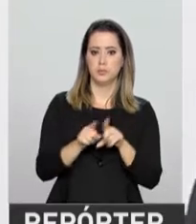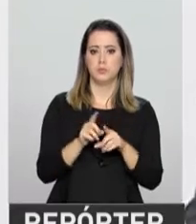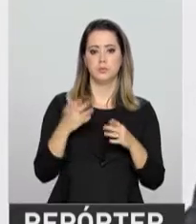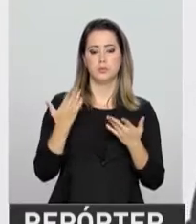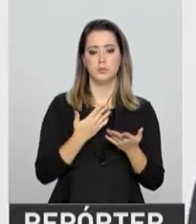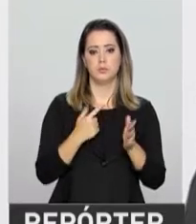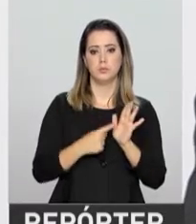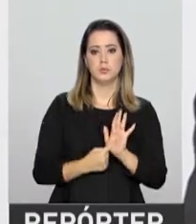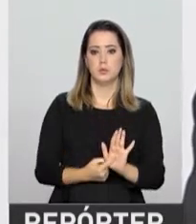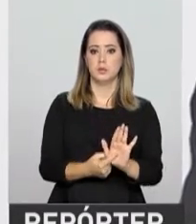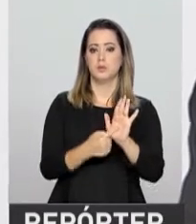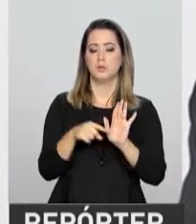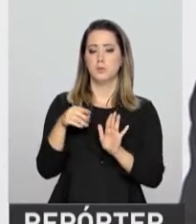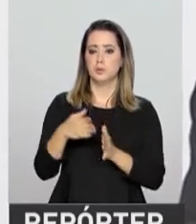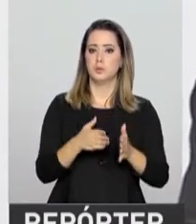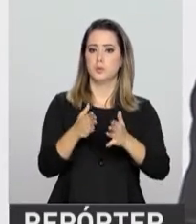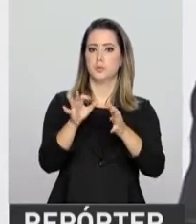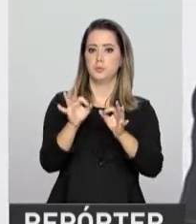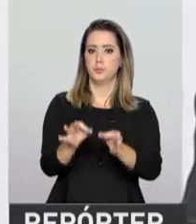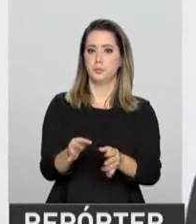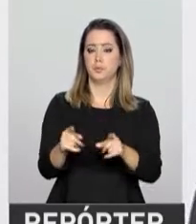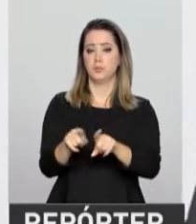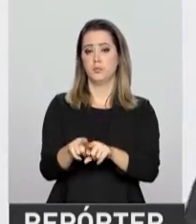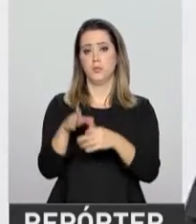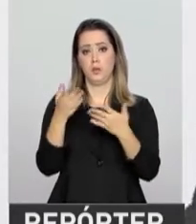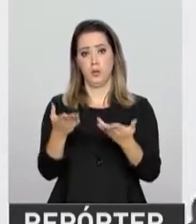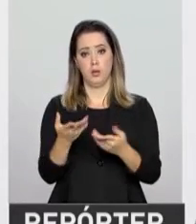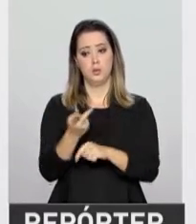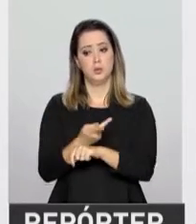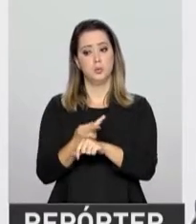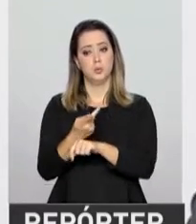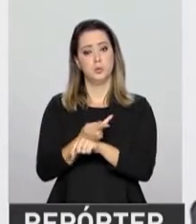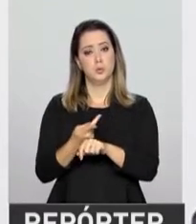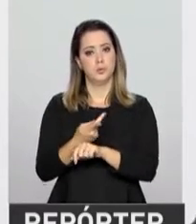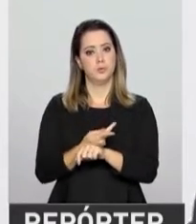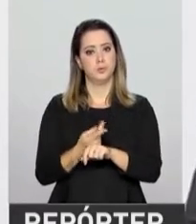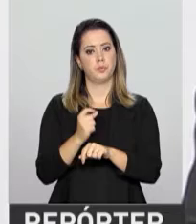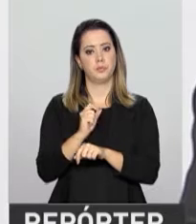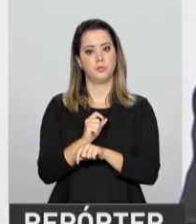hoje, elas apontam para essa direção, é justamente de buscar